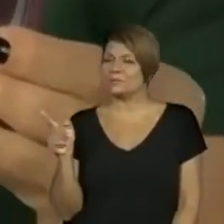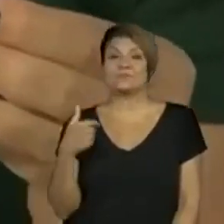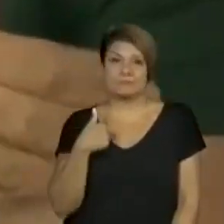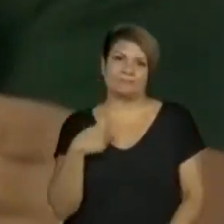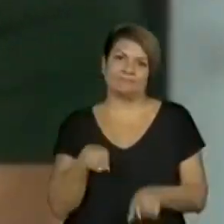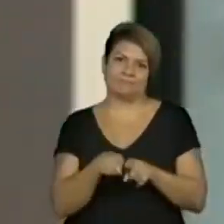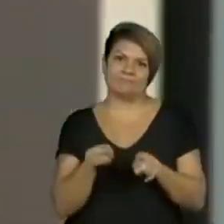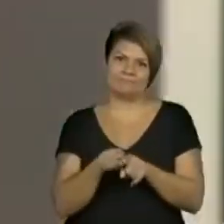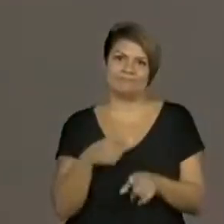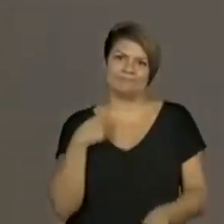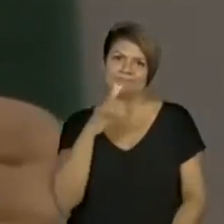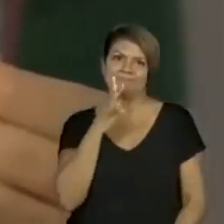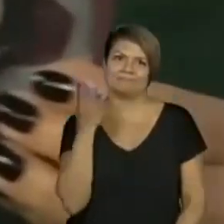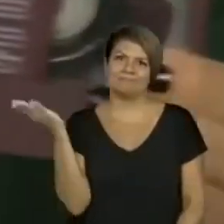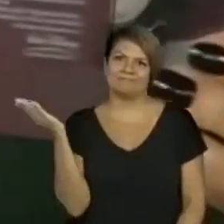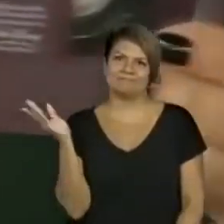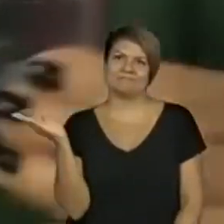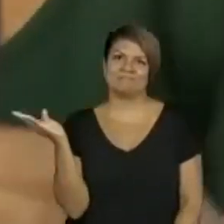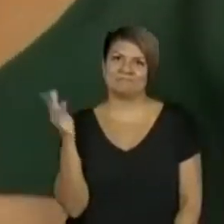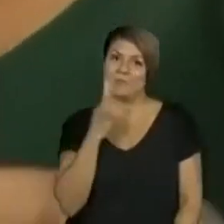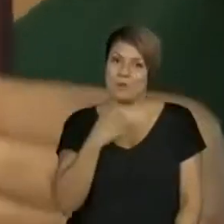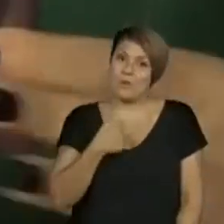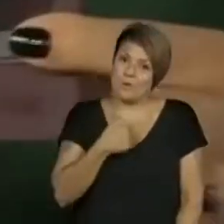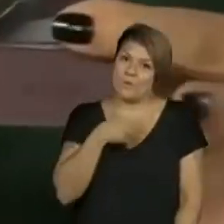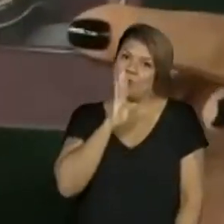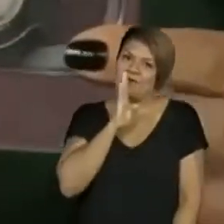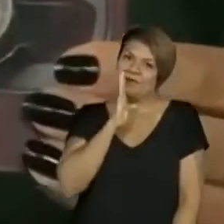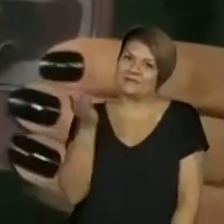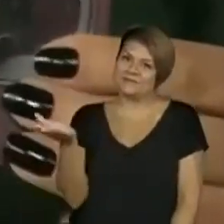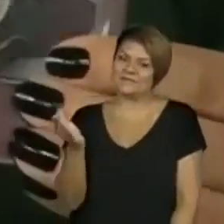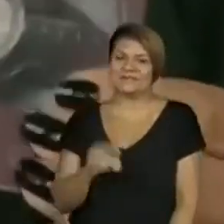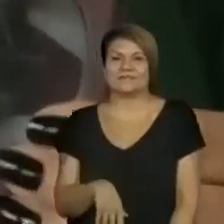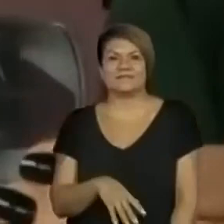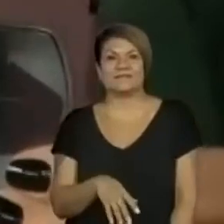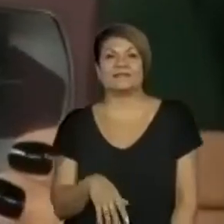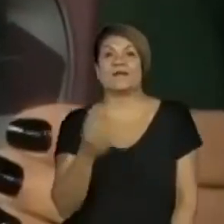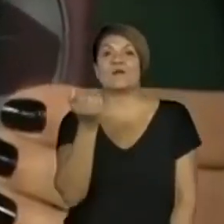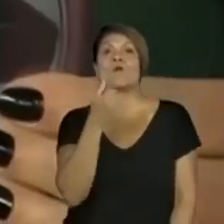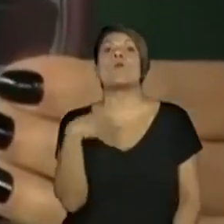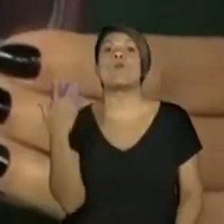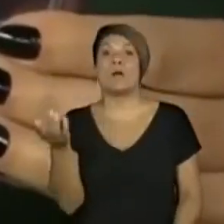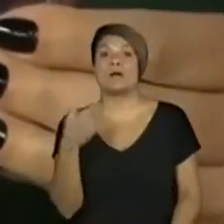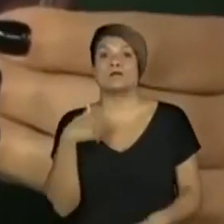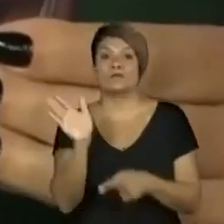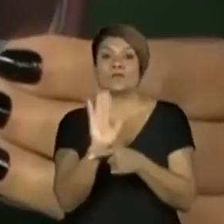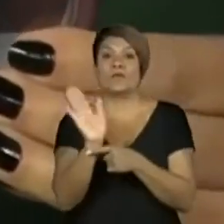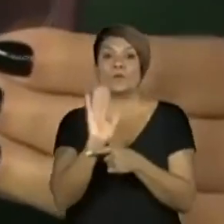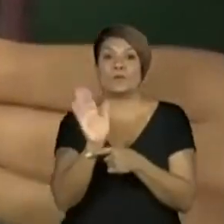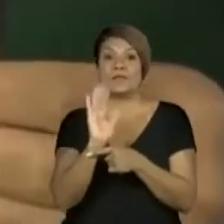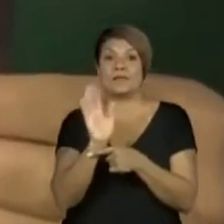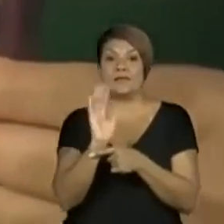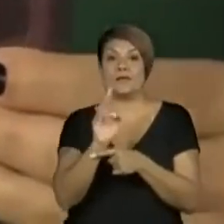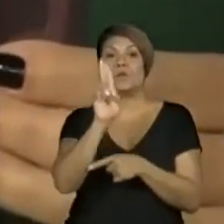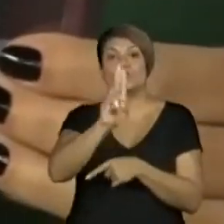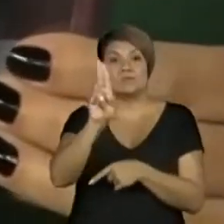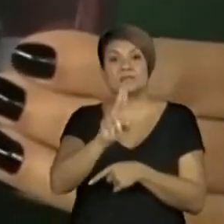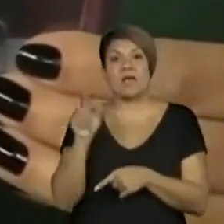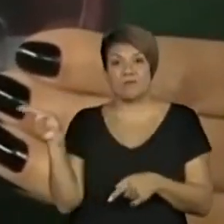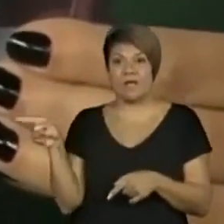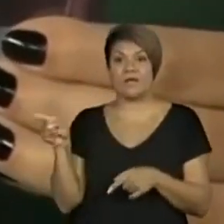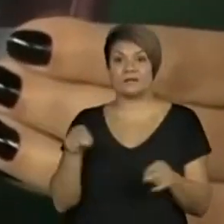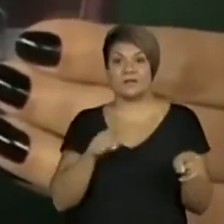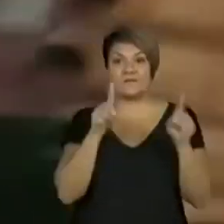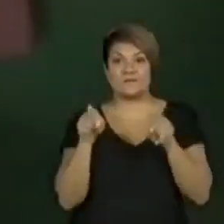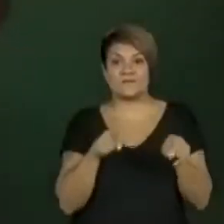pronto eu também eu também conheço muita gente queria ver um filme usada só fita Rosada essa